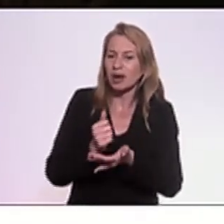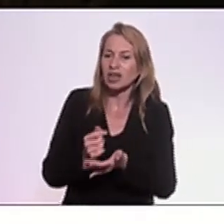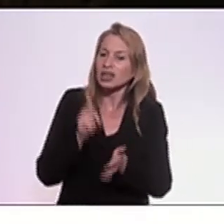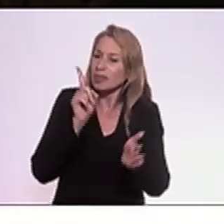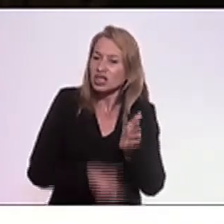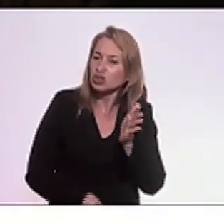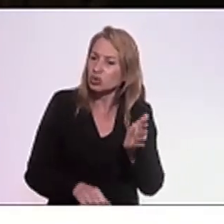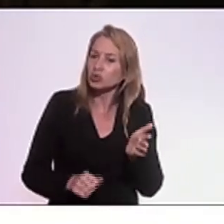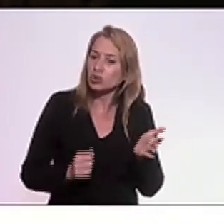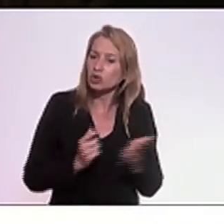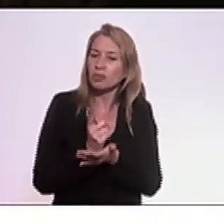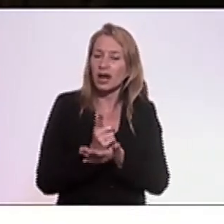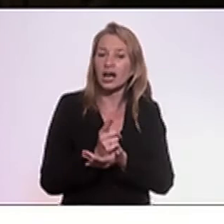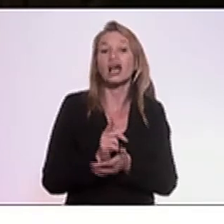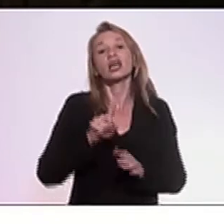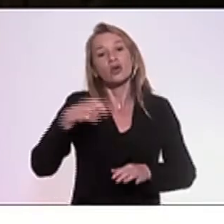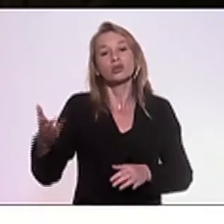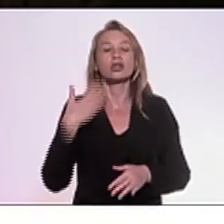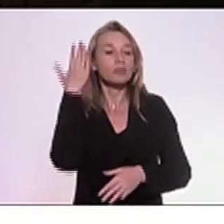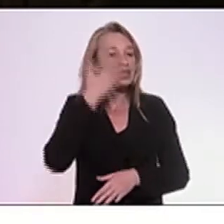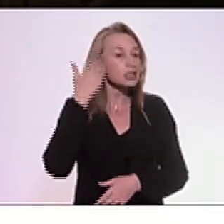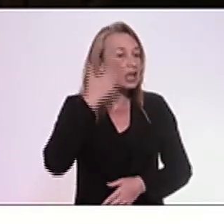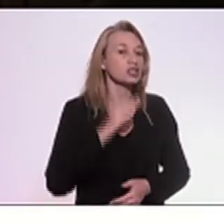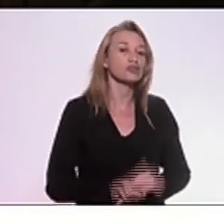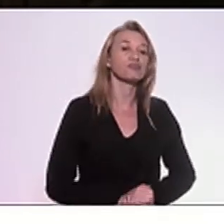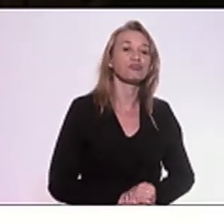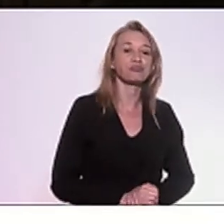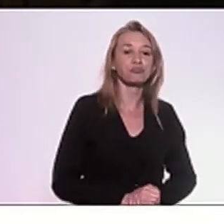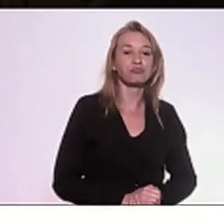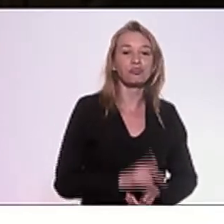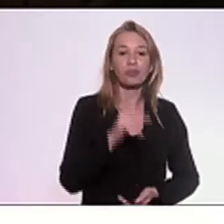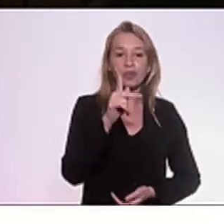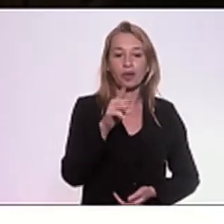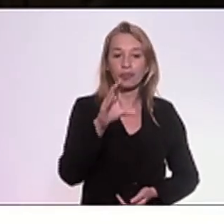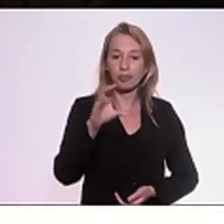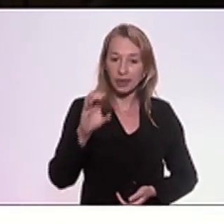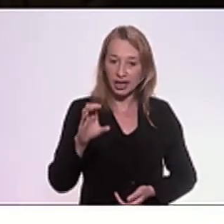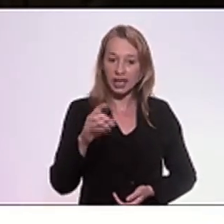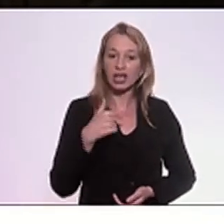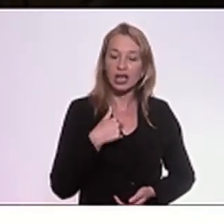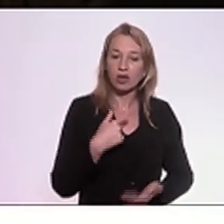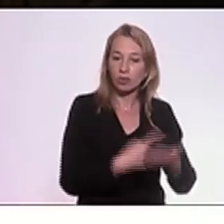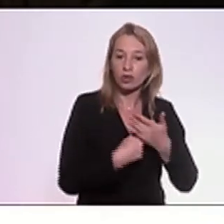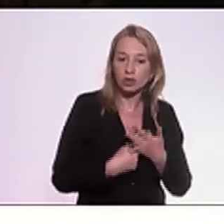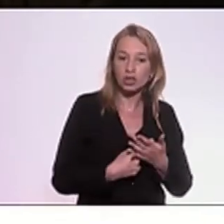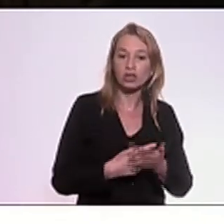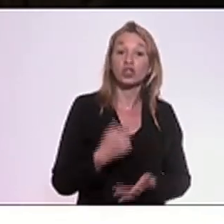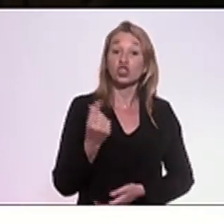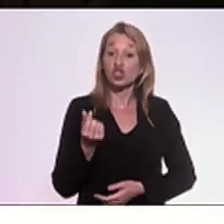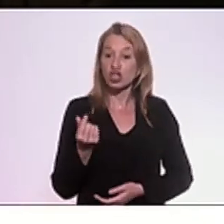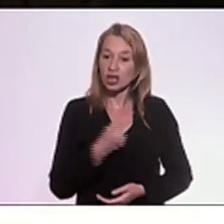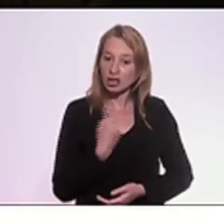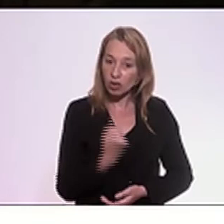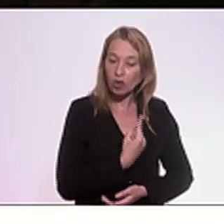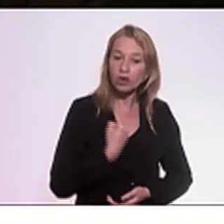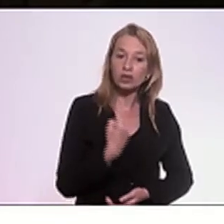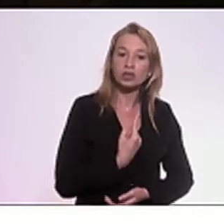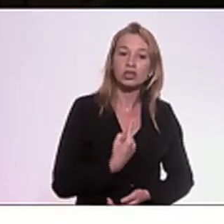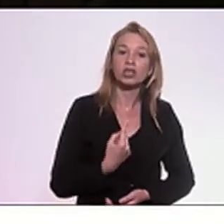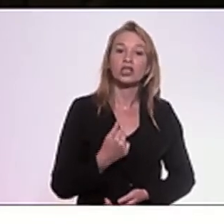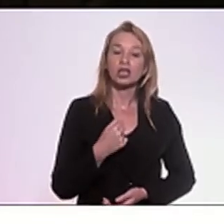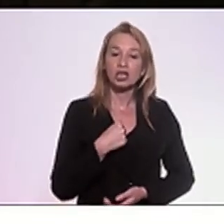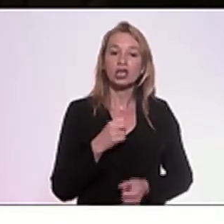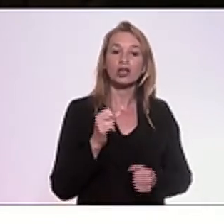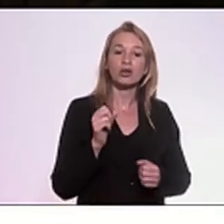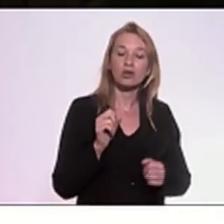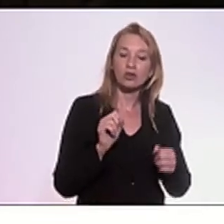E a última mensagem que eu queria passar é a mensagem de uma PEC que eu venho defendendo, que é a PEC O Dinheiro é Nosso, a PEC que eu protocolei, no qual